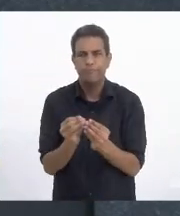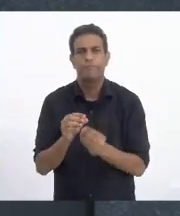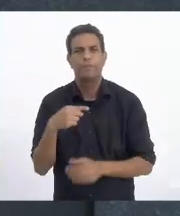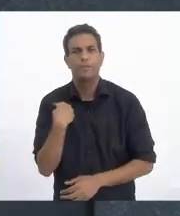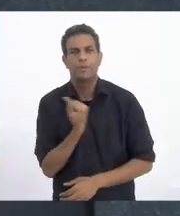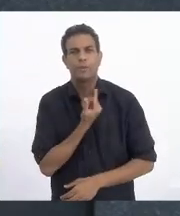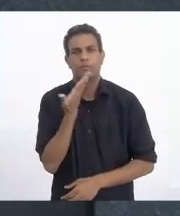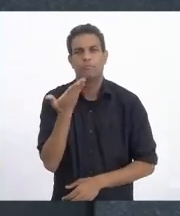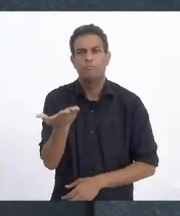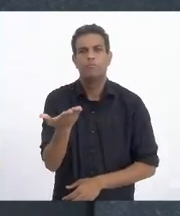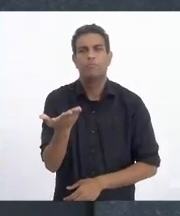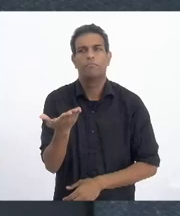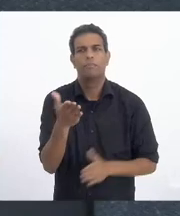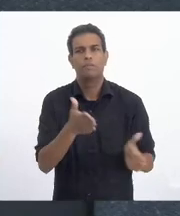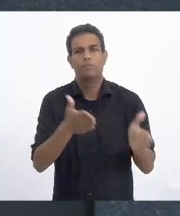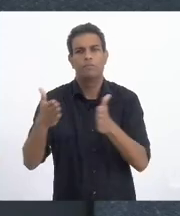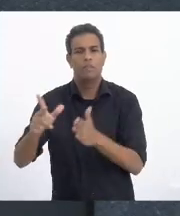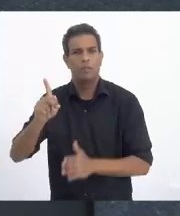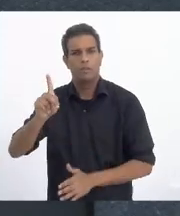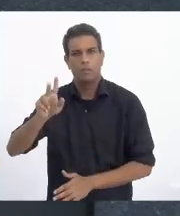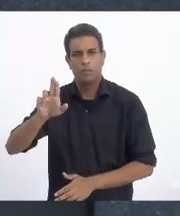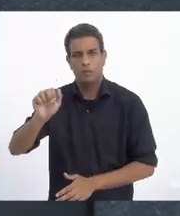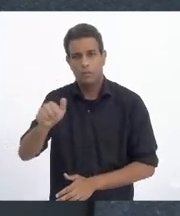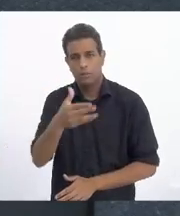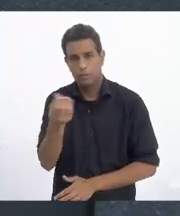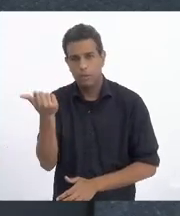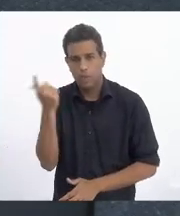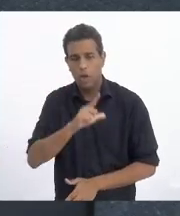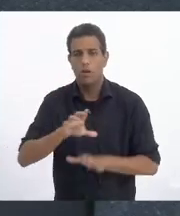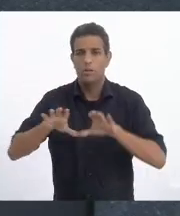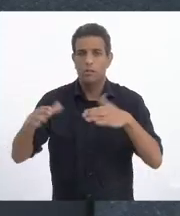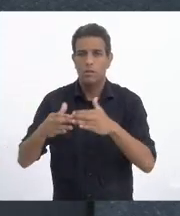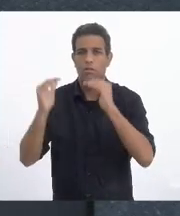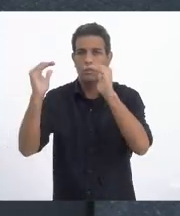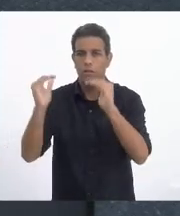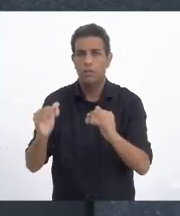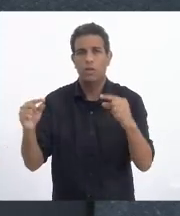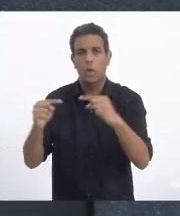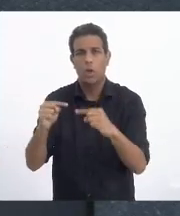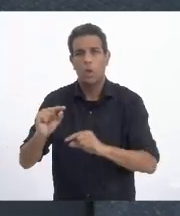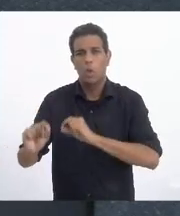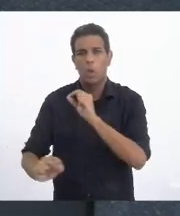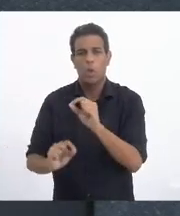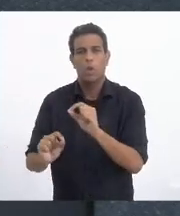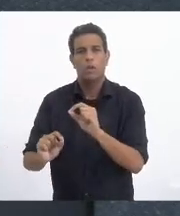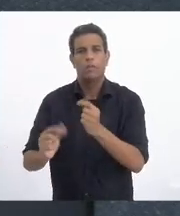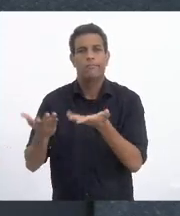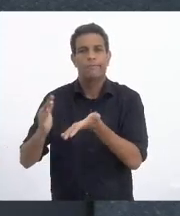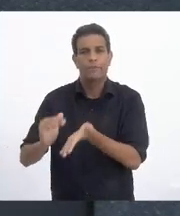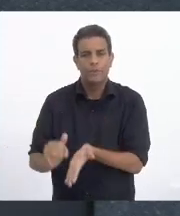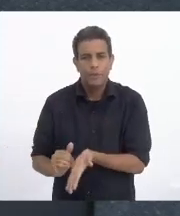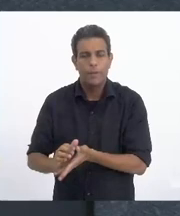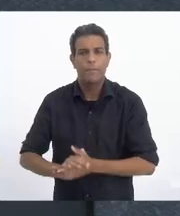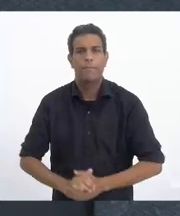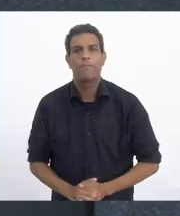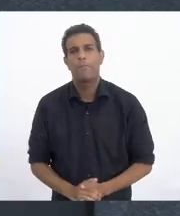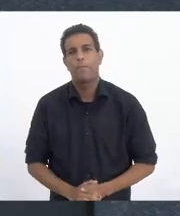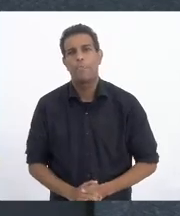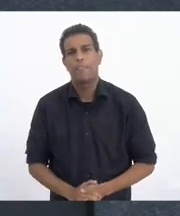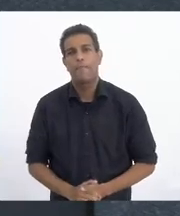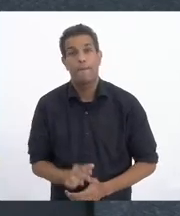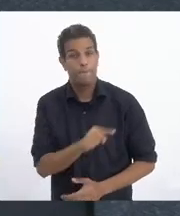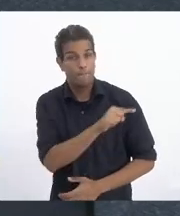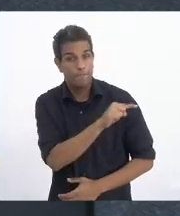pelo colega do Nata dos Braços, que tem esses policiais excluídos, que são covardemente excluídos.